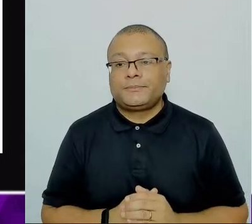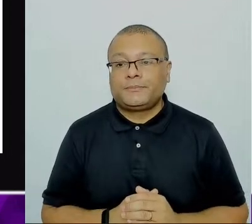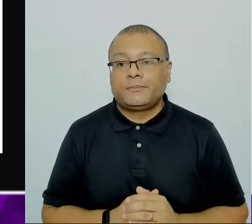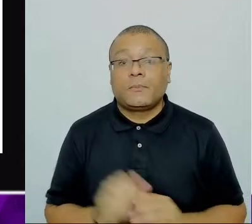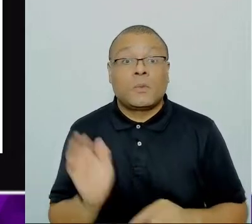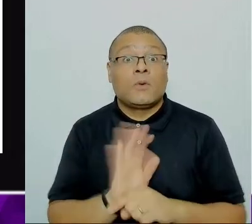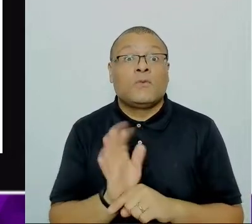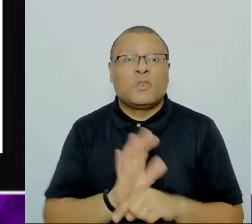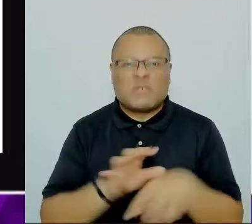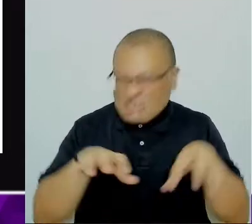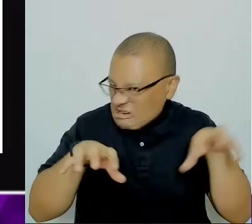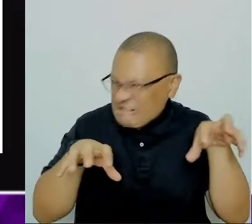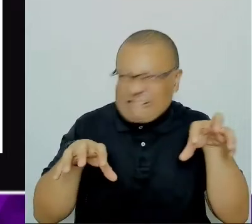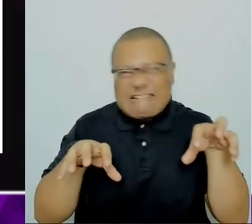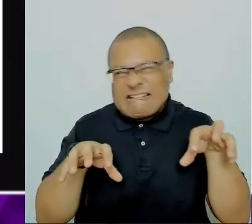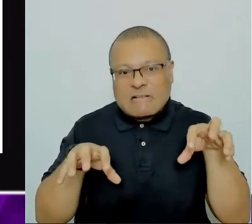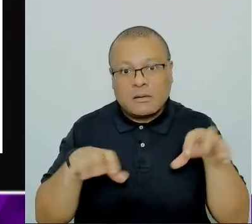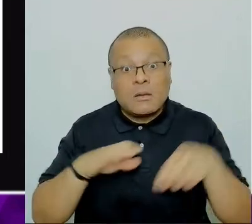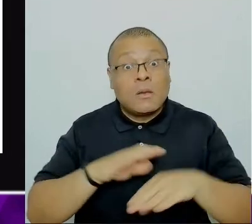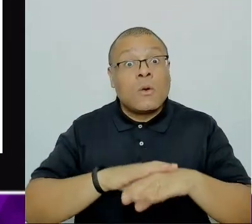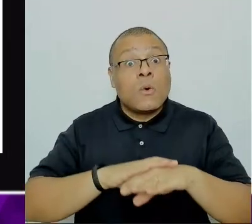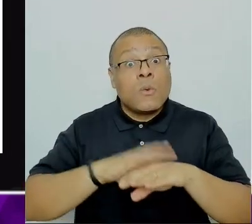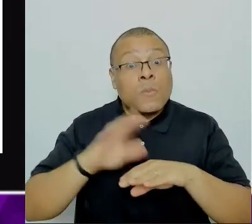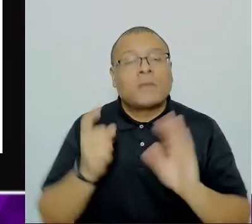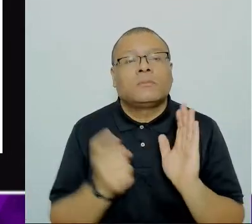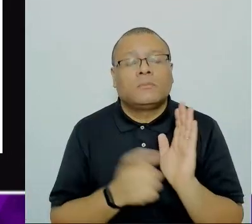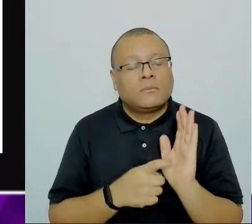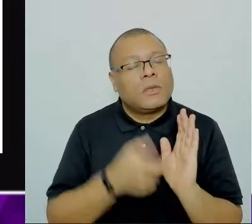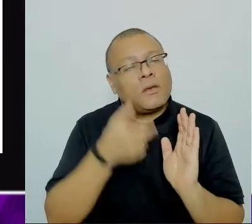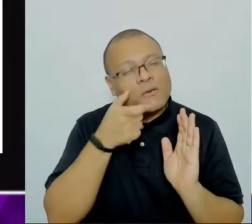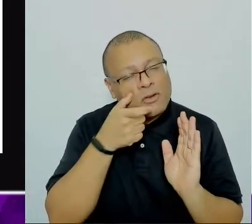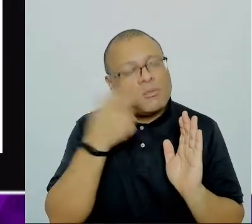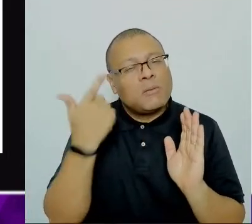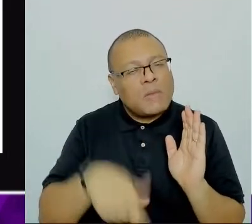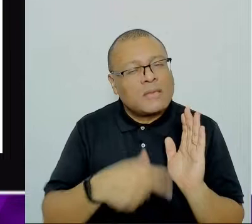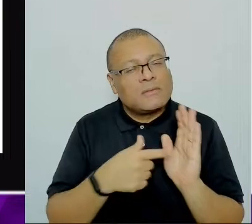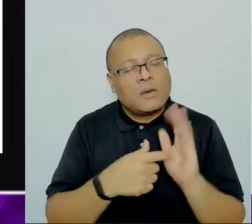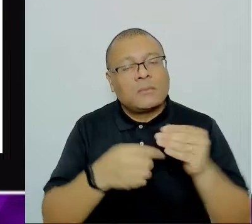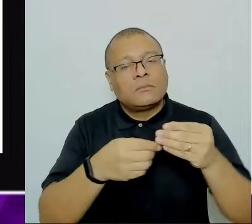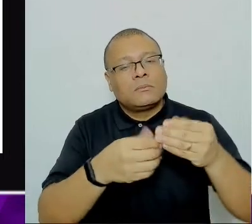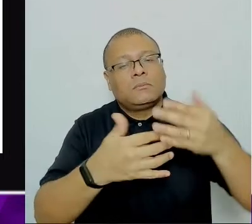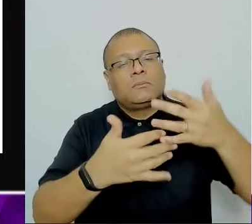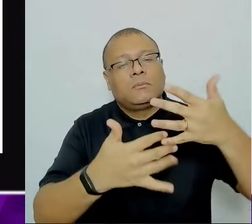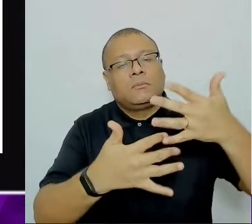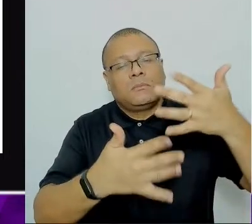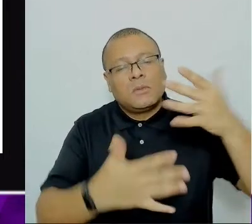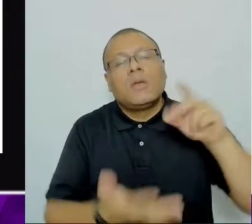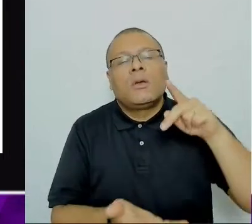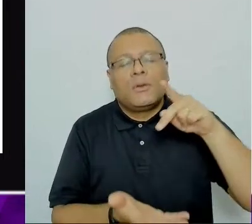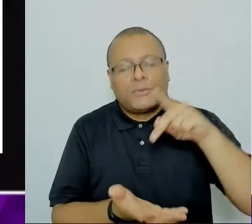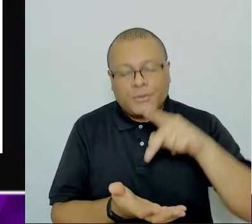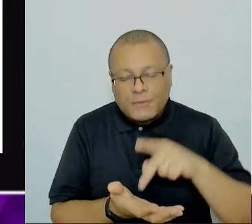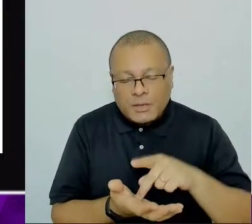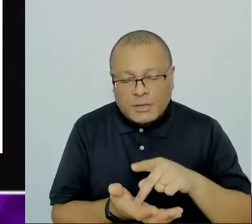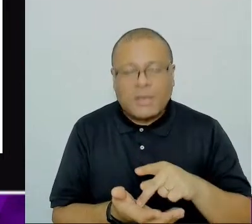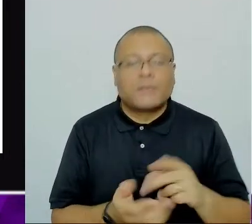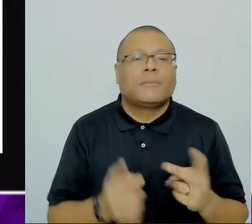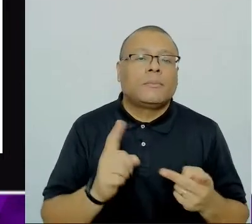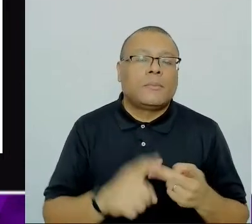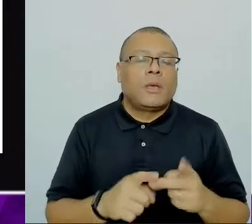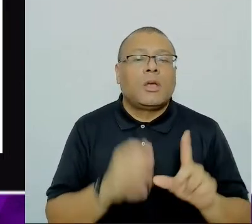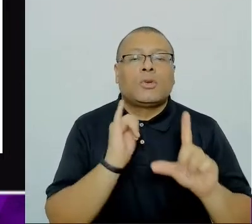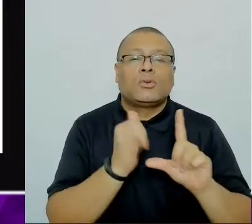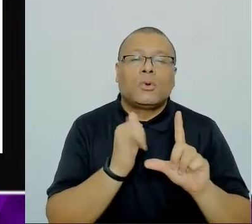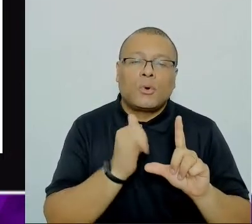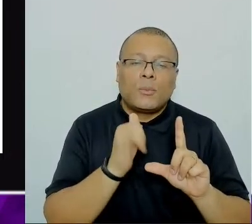terror. Cada vez que eu for ver mais filmes, ele vai começar a aparecer aqui. Realmente, filmes de terror, documentários, é